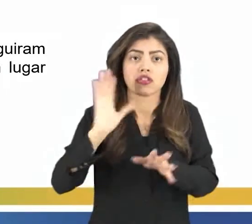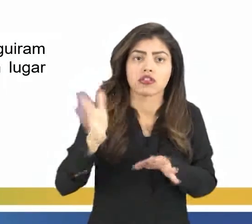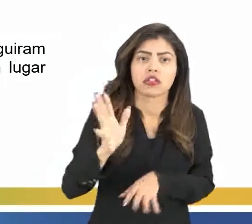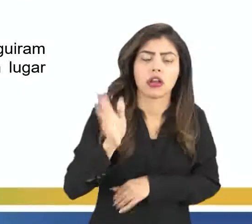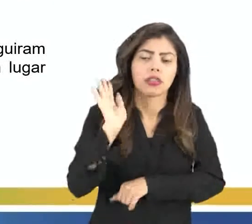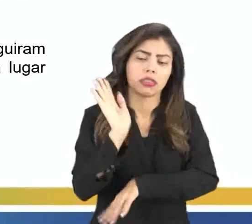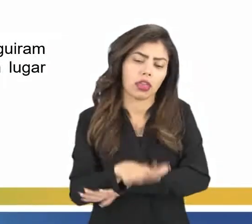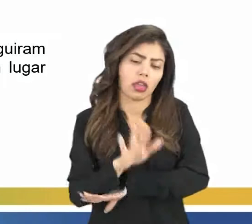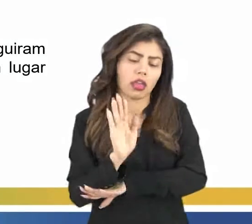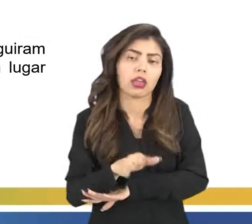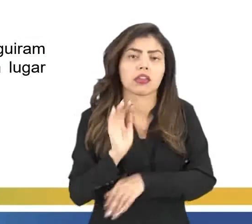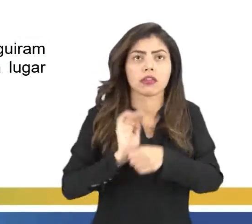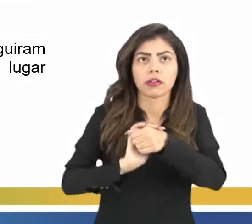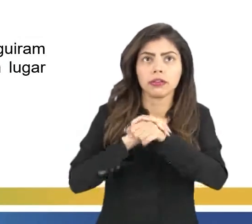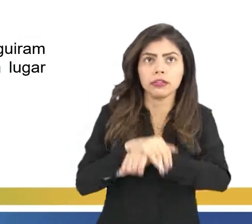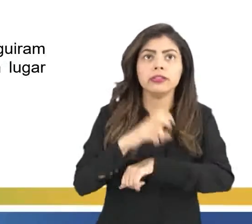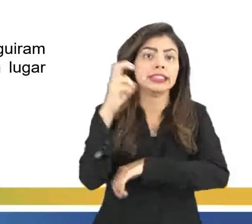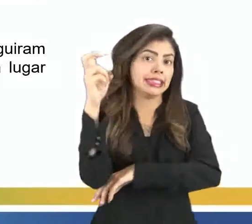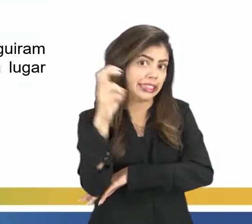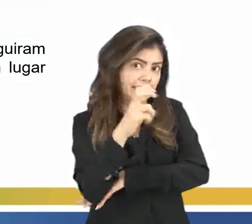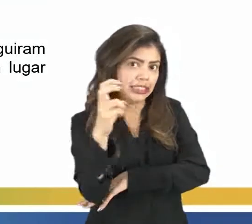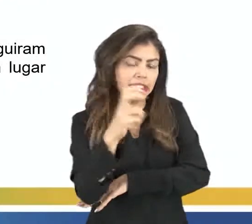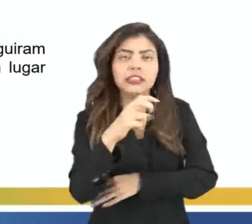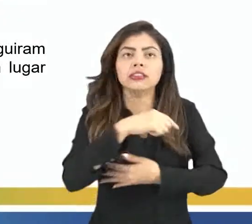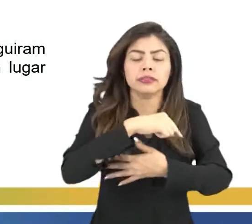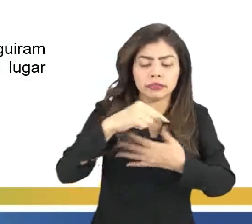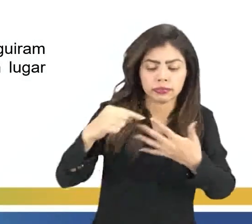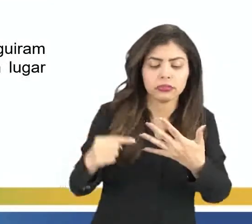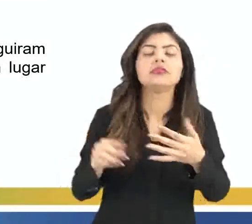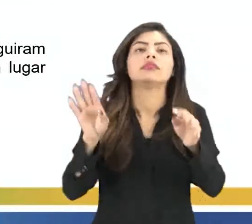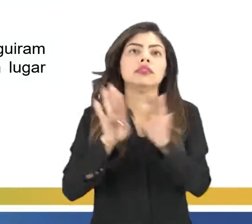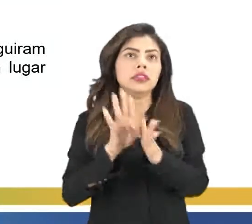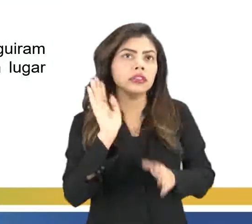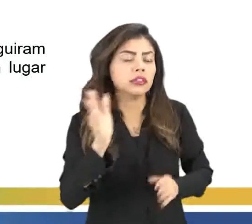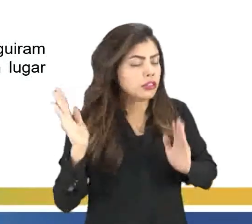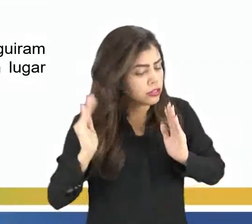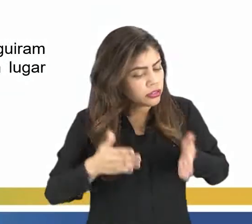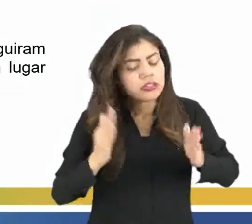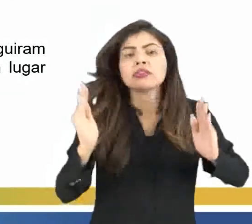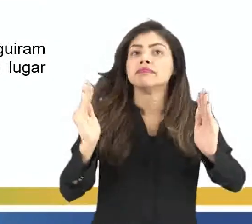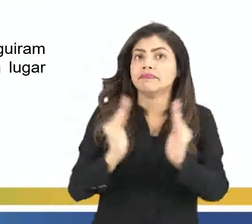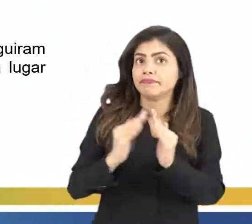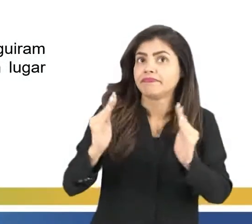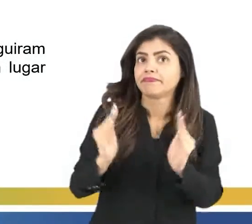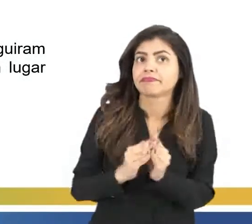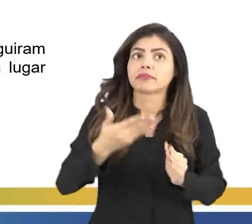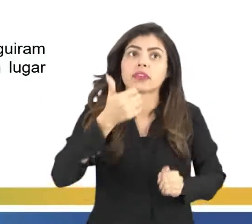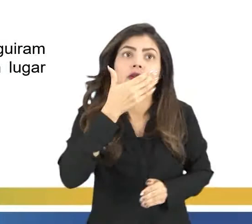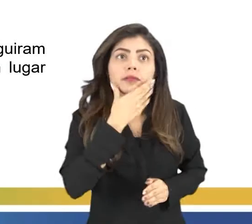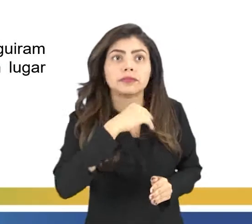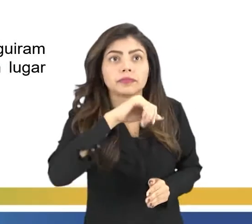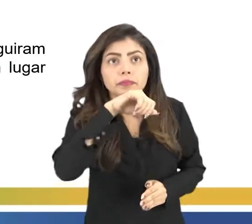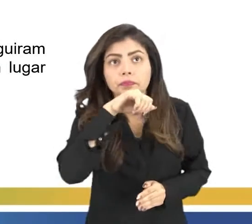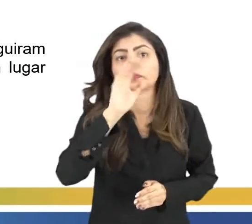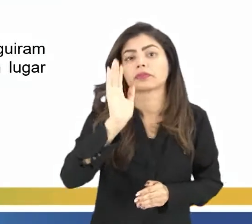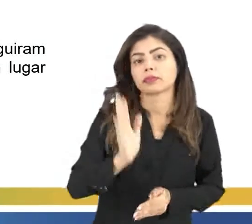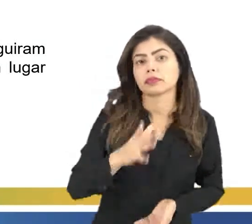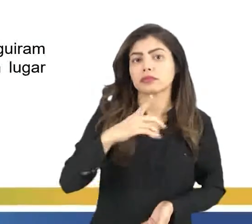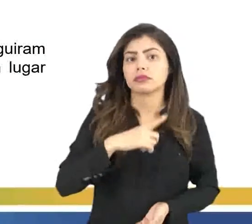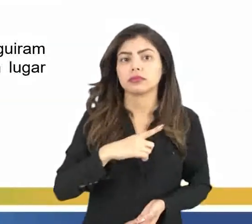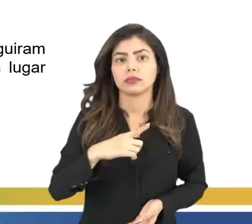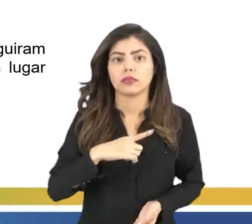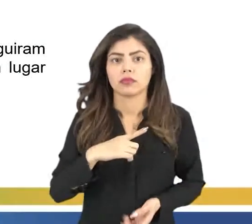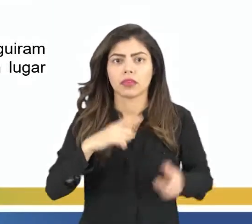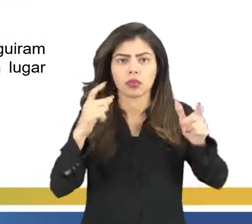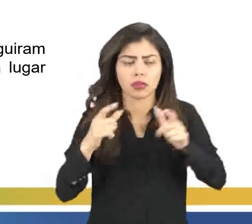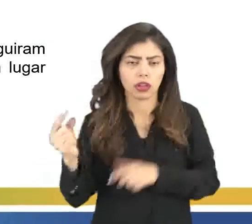da noite, quando os 5 amigos conseguiram chegar à casa que o pai de Bia tinha alugado. A casa ficava em um